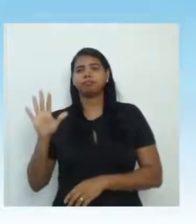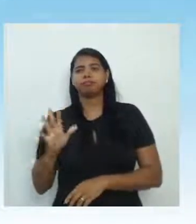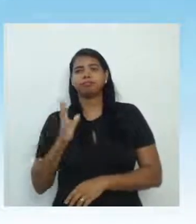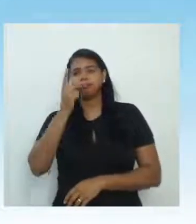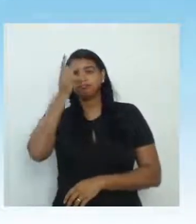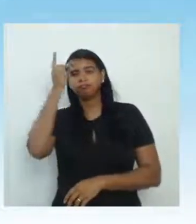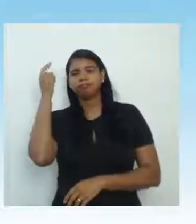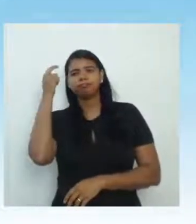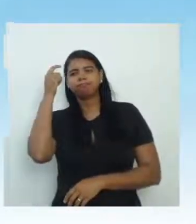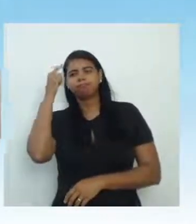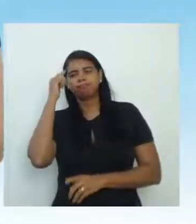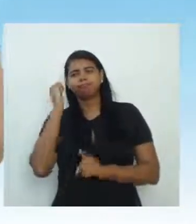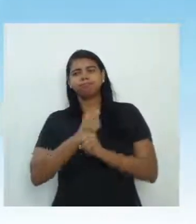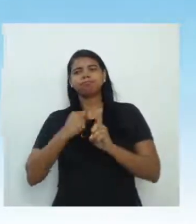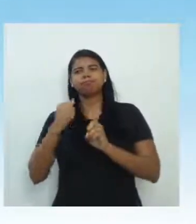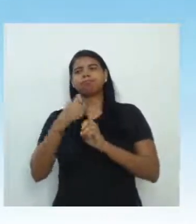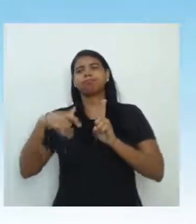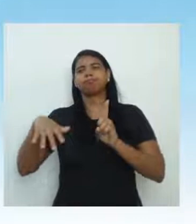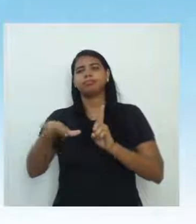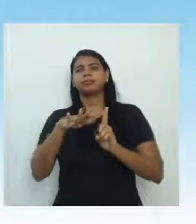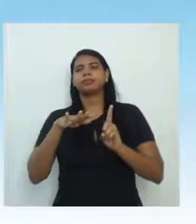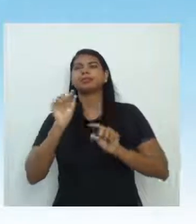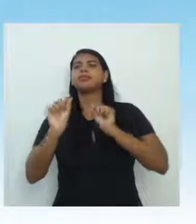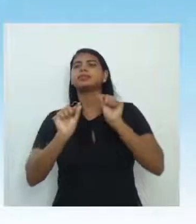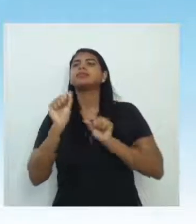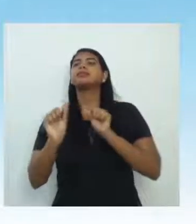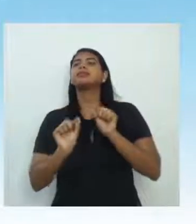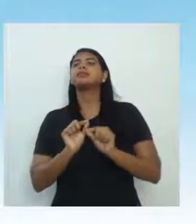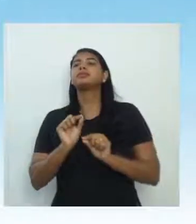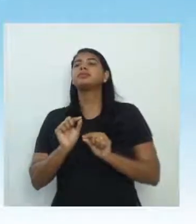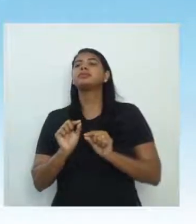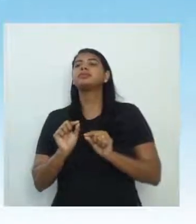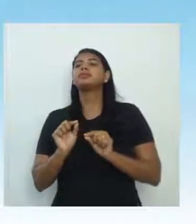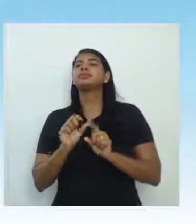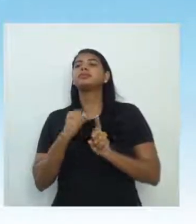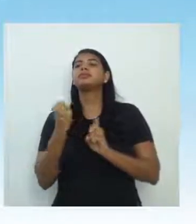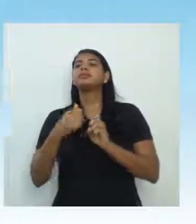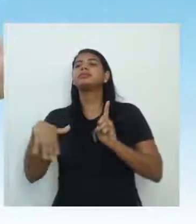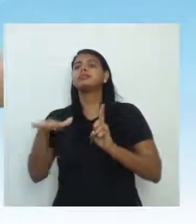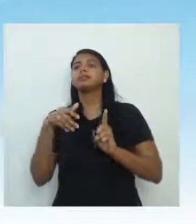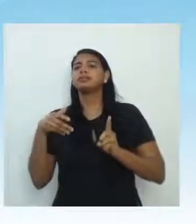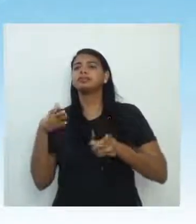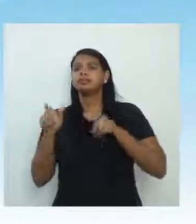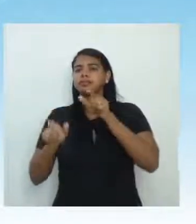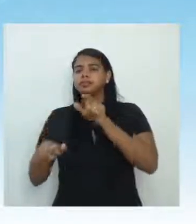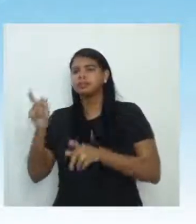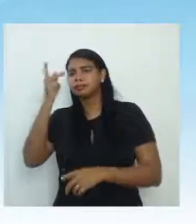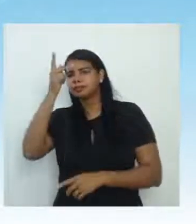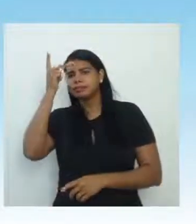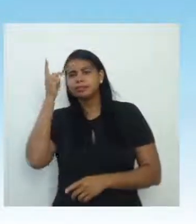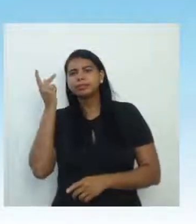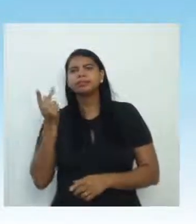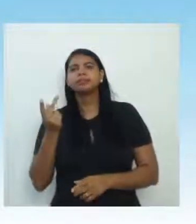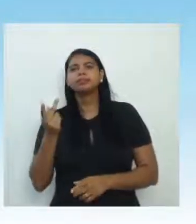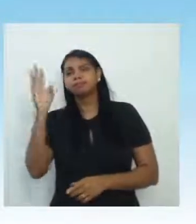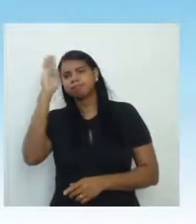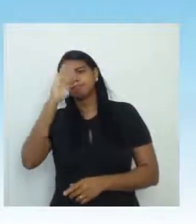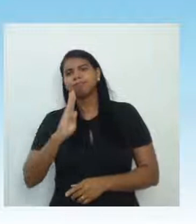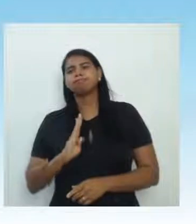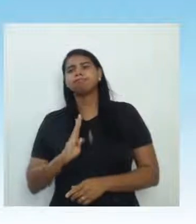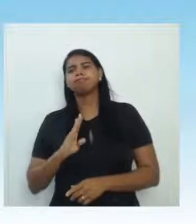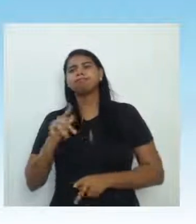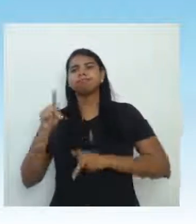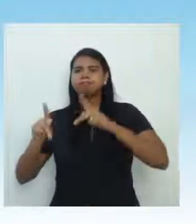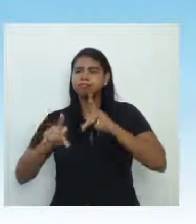pensa em cidadania, a gente tem que pensar quem são esses cidadãos e cidadãs, né? Então a gente entende que o povo brasileiro ele é um